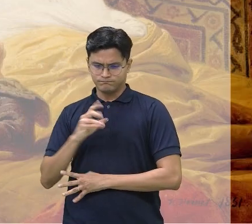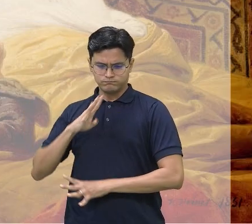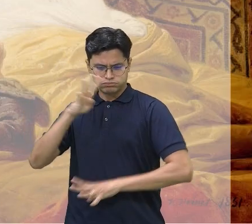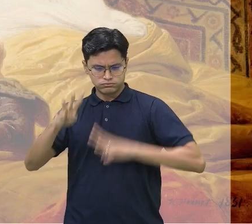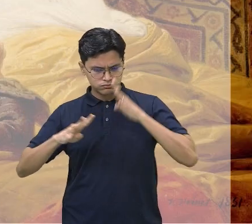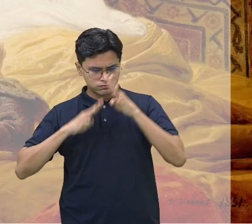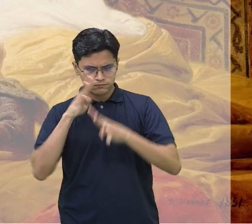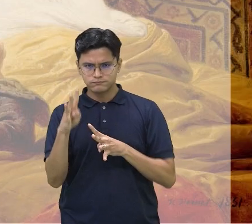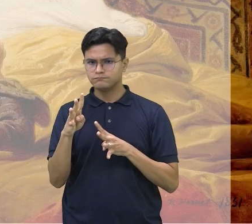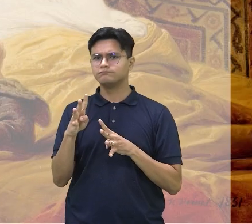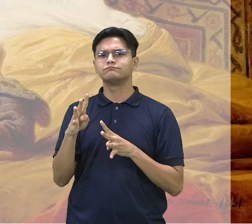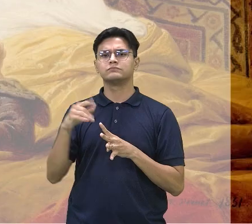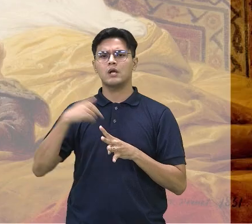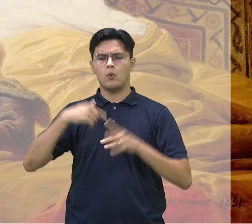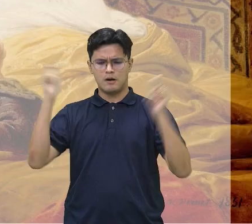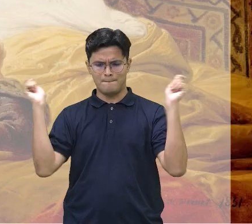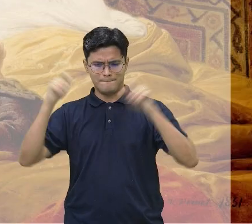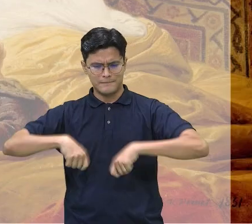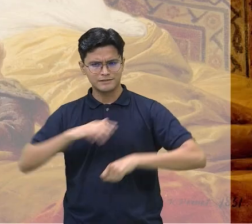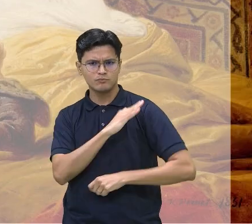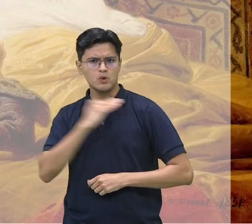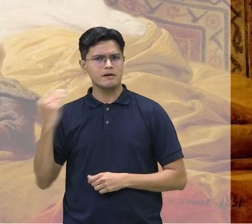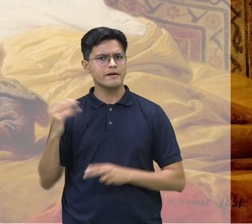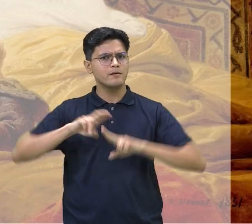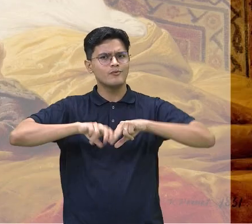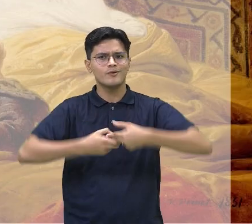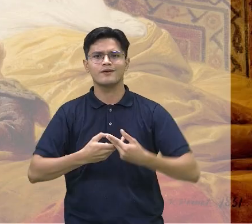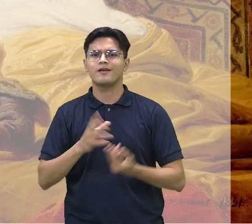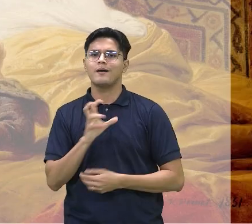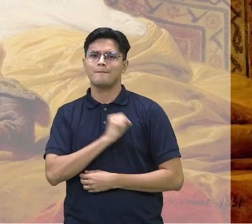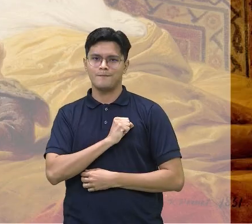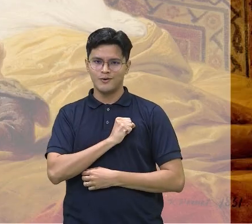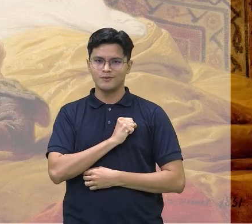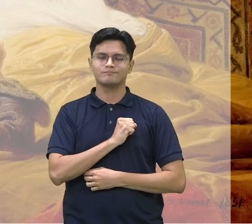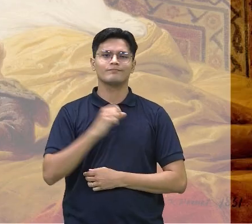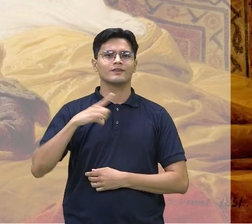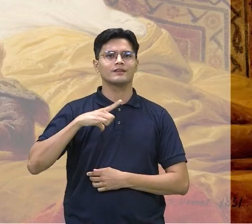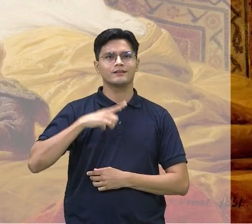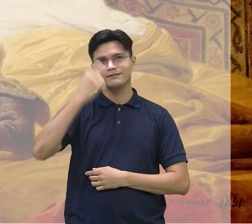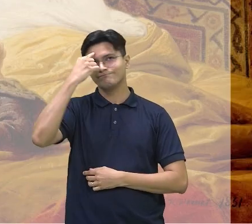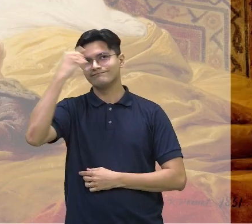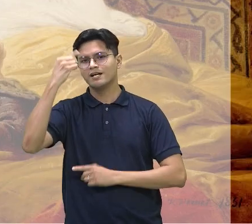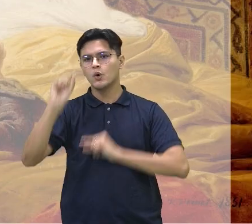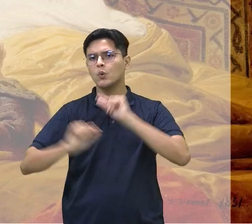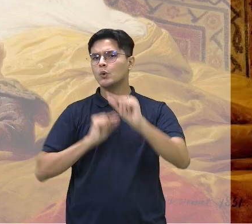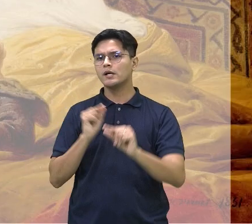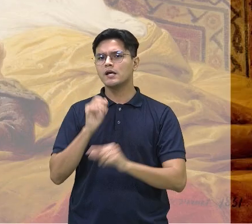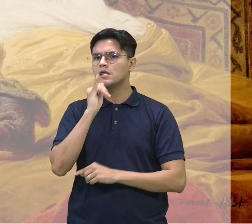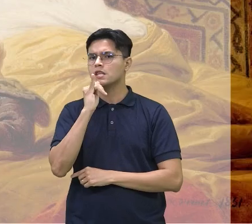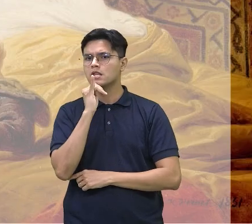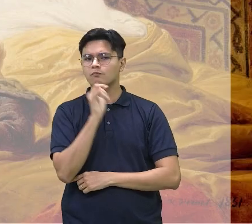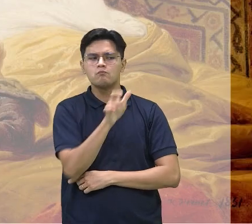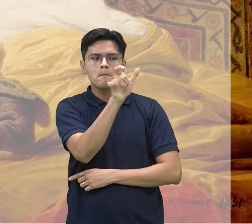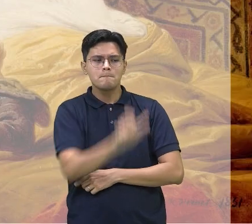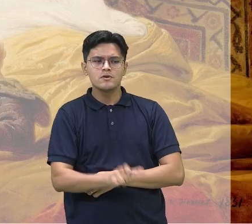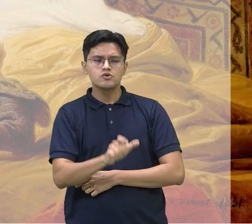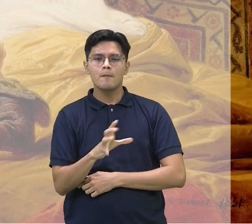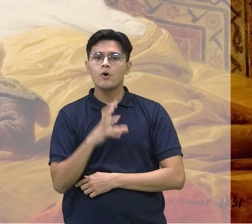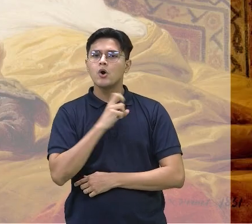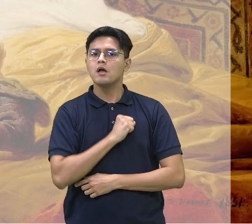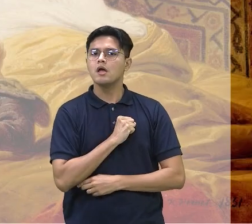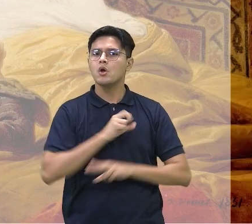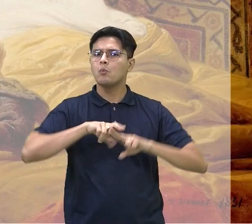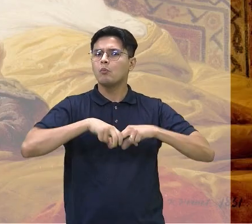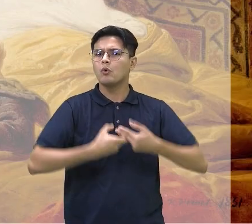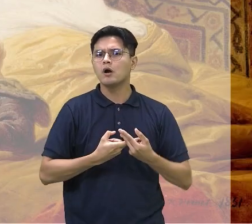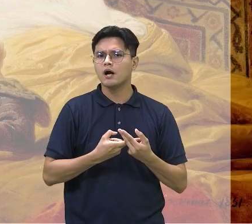este amor. Então tem essa coisa, por isso que assim, morreu por amor, né? Não necessariamente no